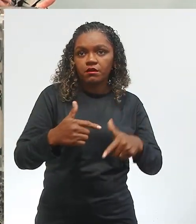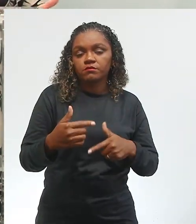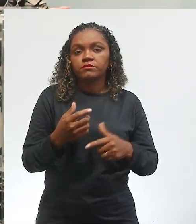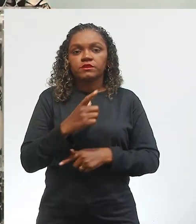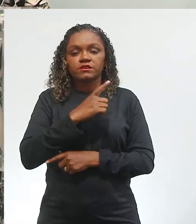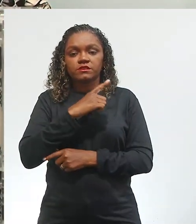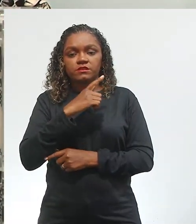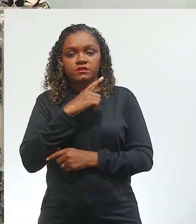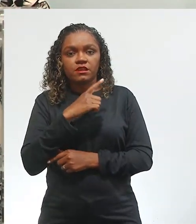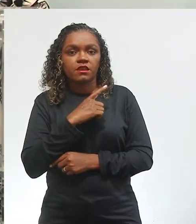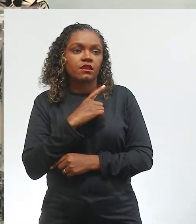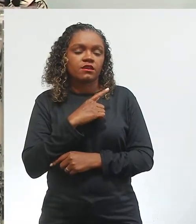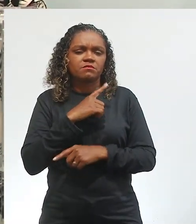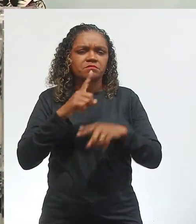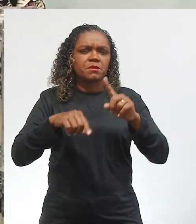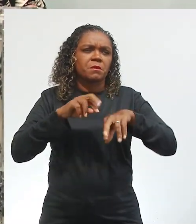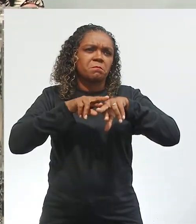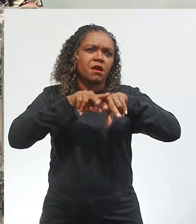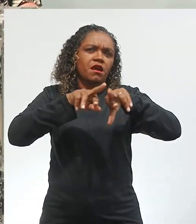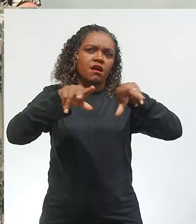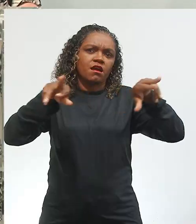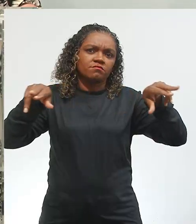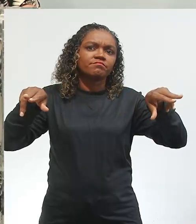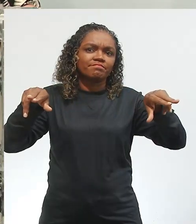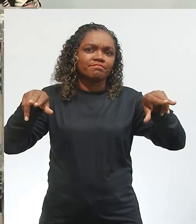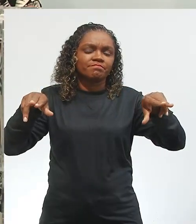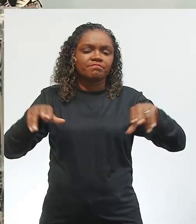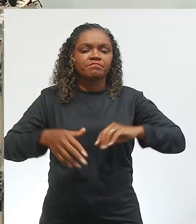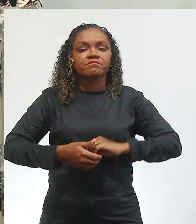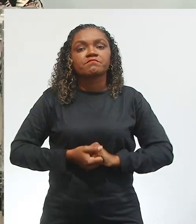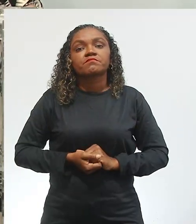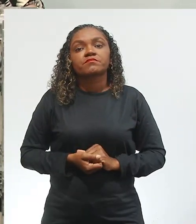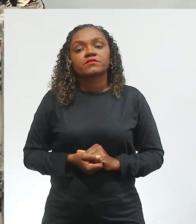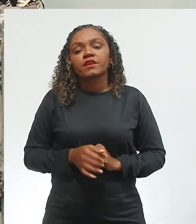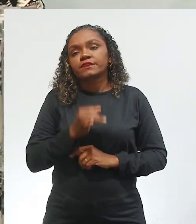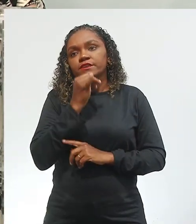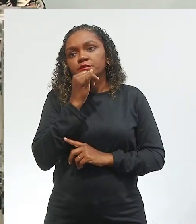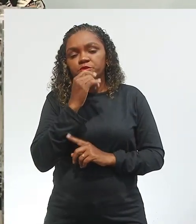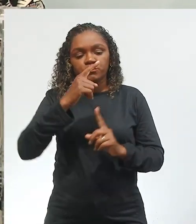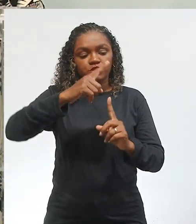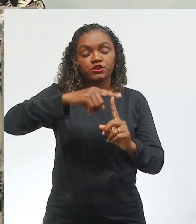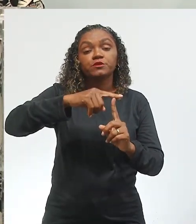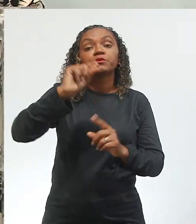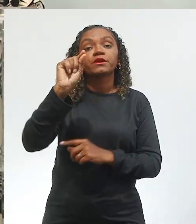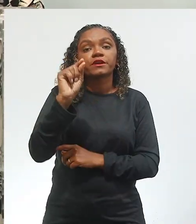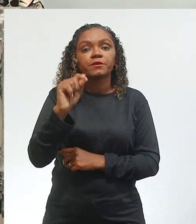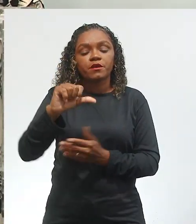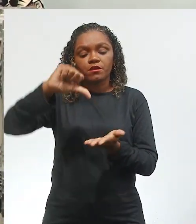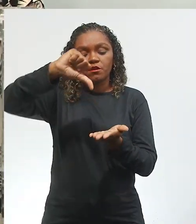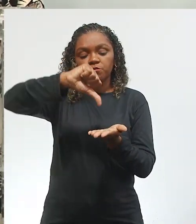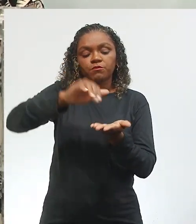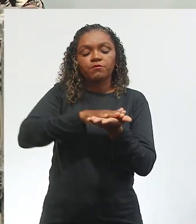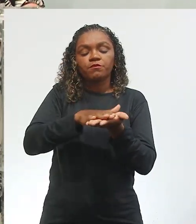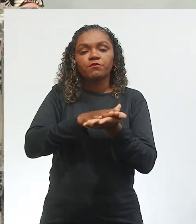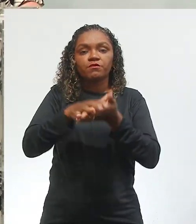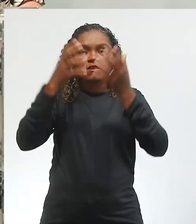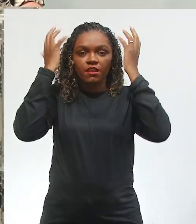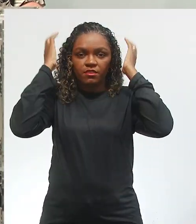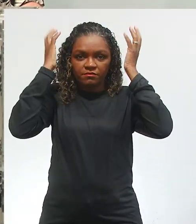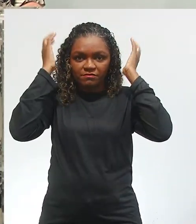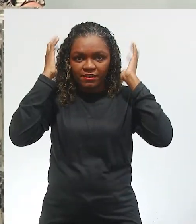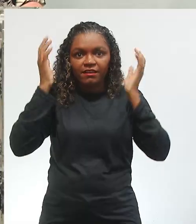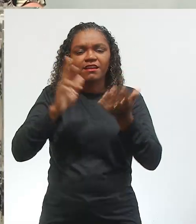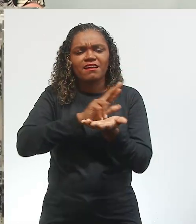uma oferta de produtos imensa para cada necessidade, por exemplo, tipos de shampoo que existe, que são